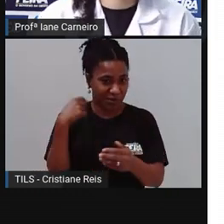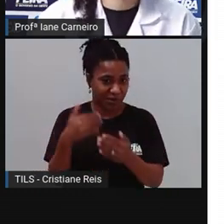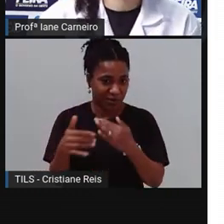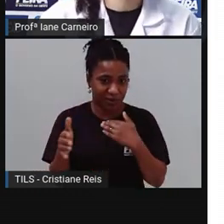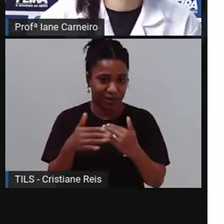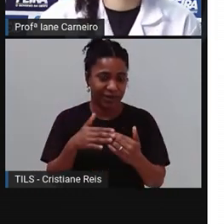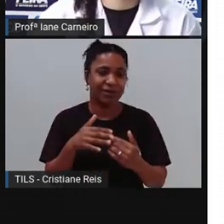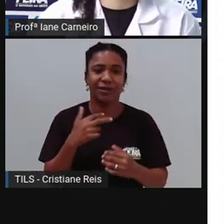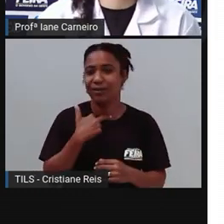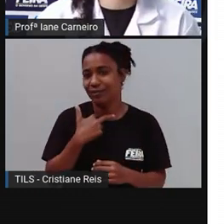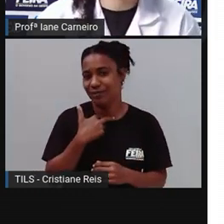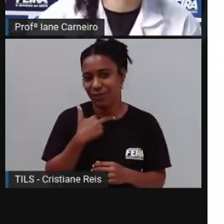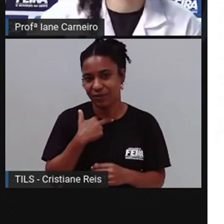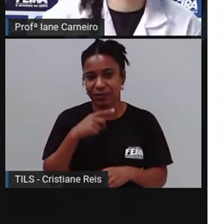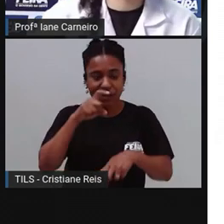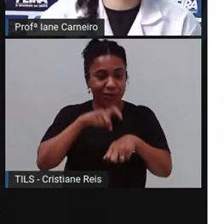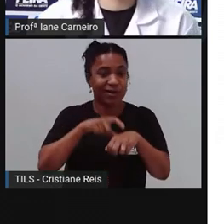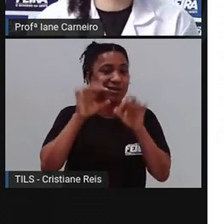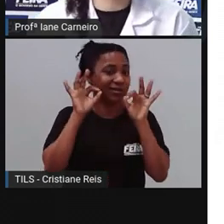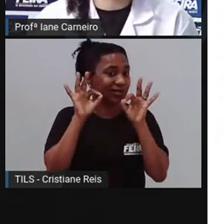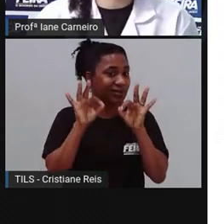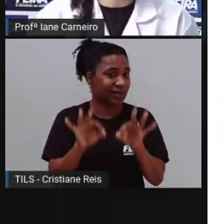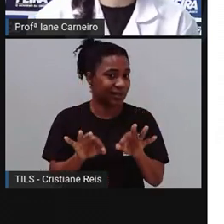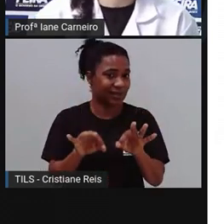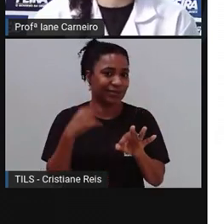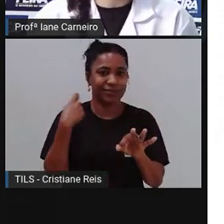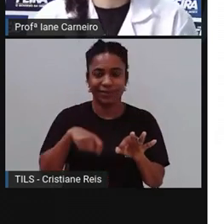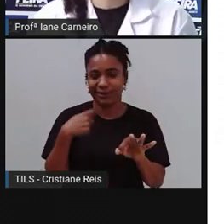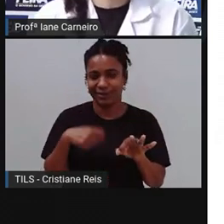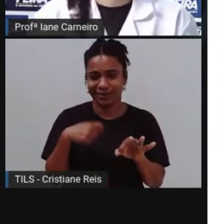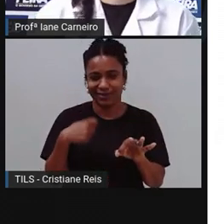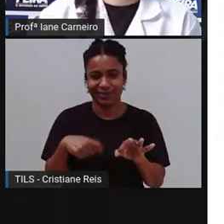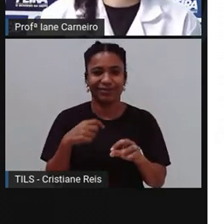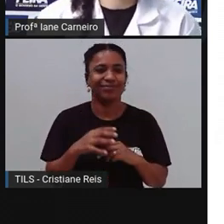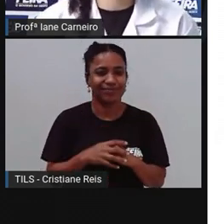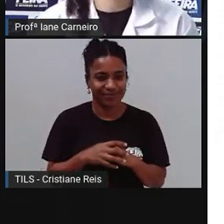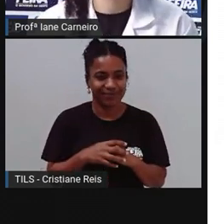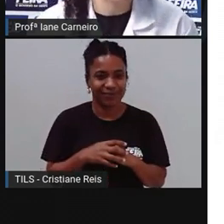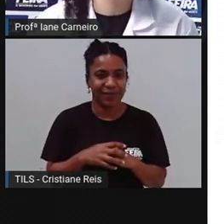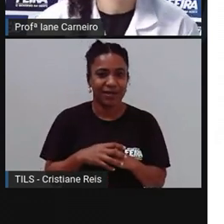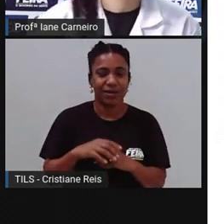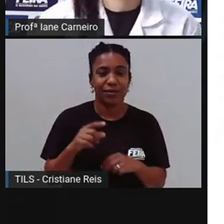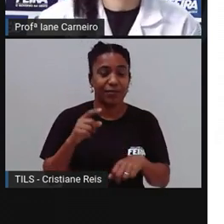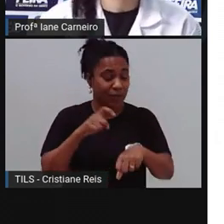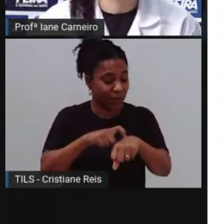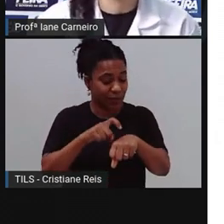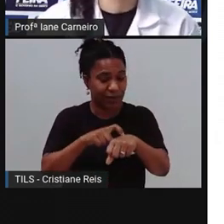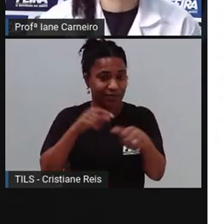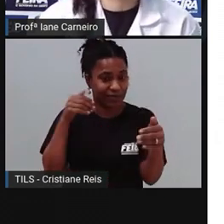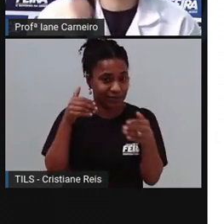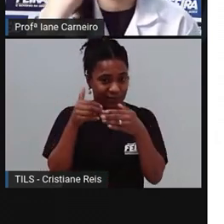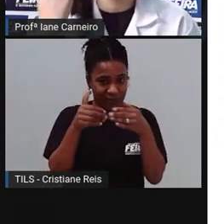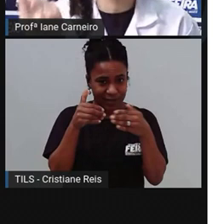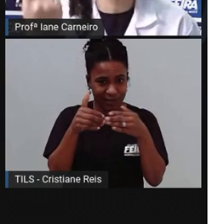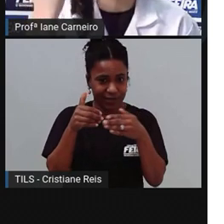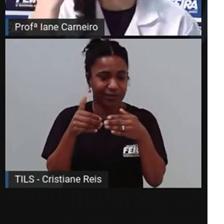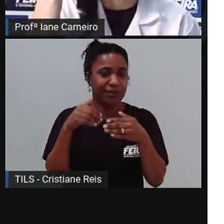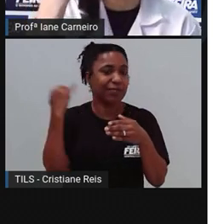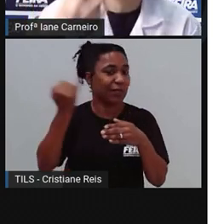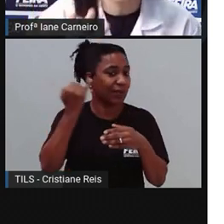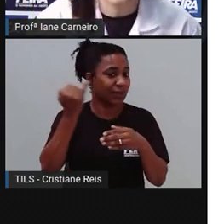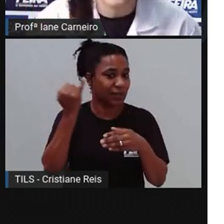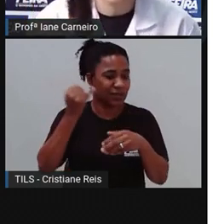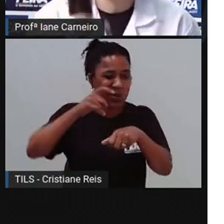tem um horário ideal que você coloque, que é o mais perto do horário em que o carro do lixo vai passar. Então, é importante